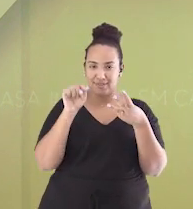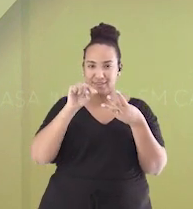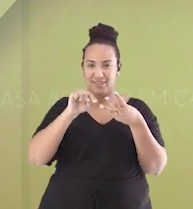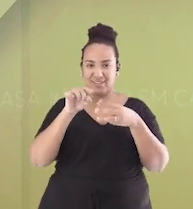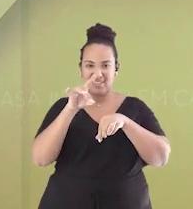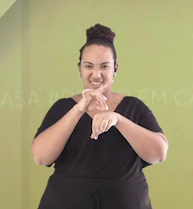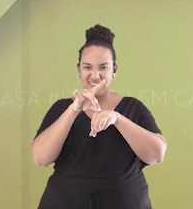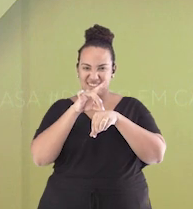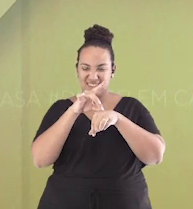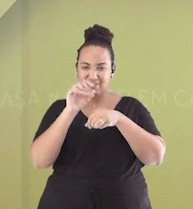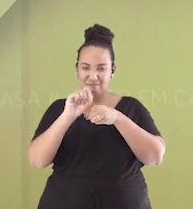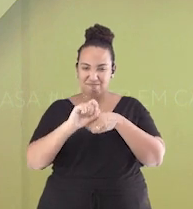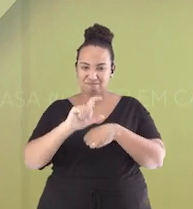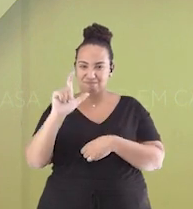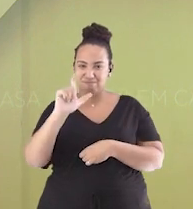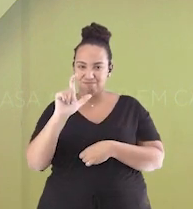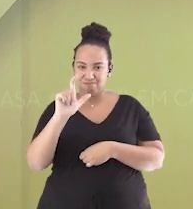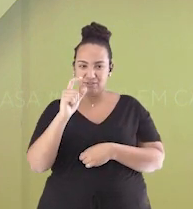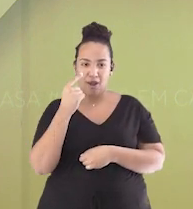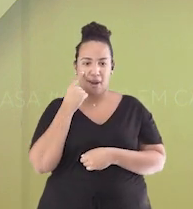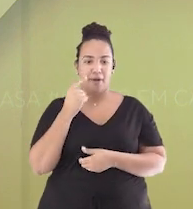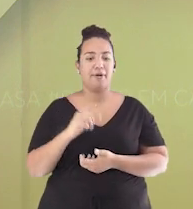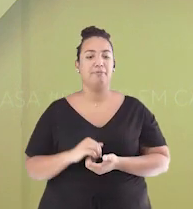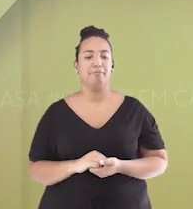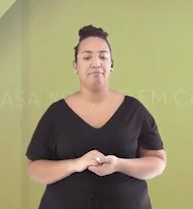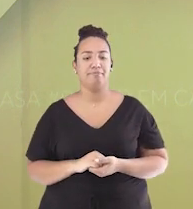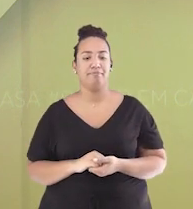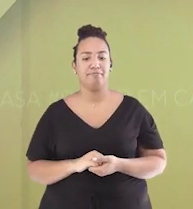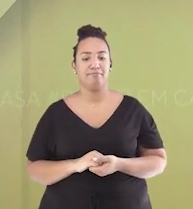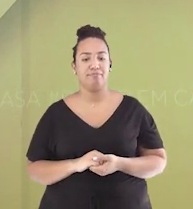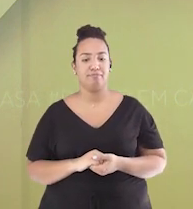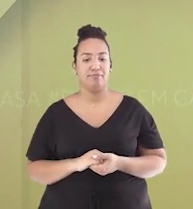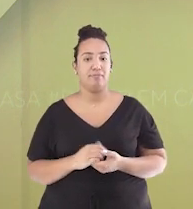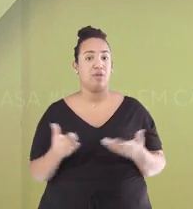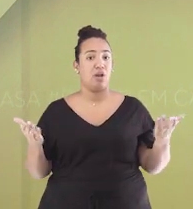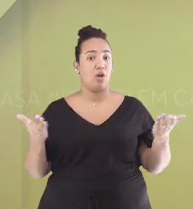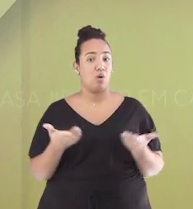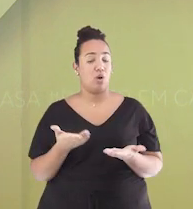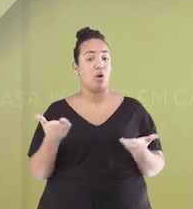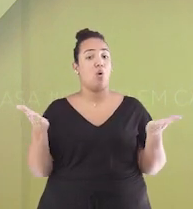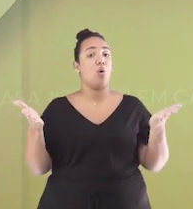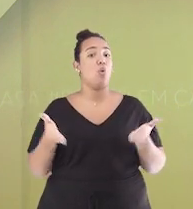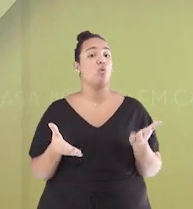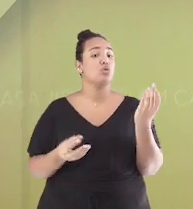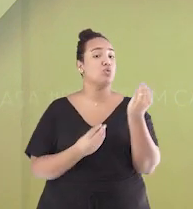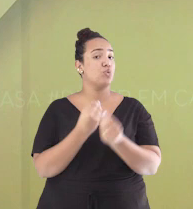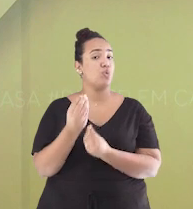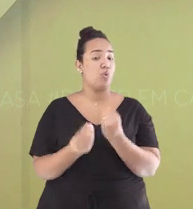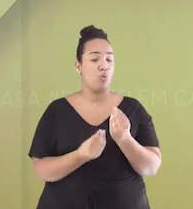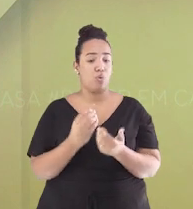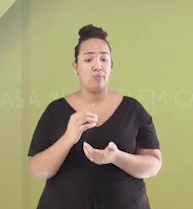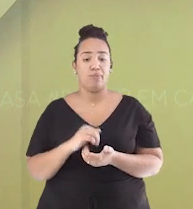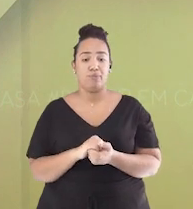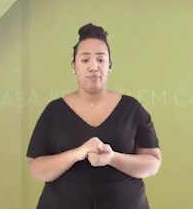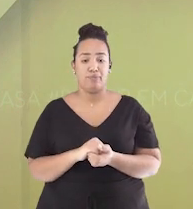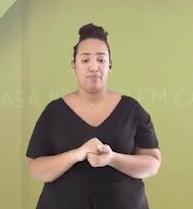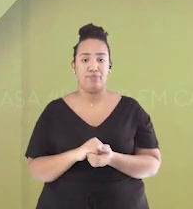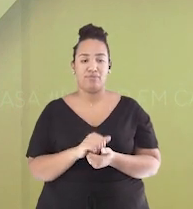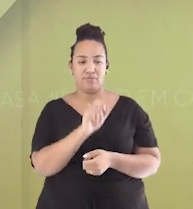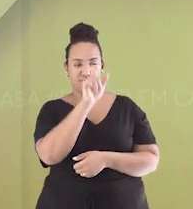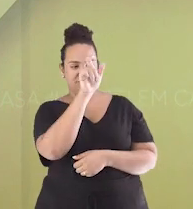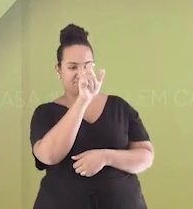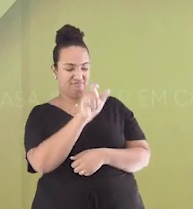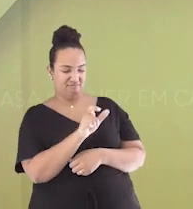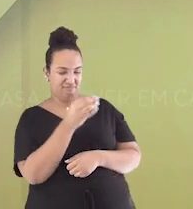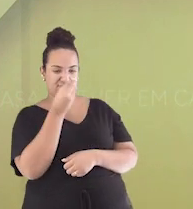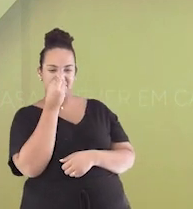cavalo da chuva e ir pregar em outra freguesia. Vamos colocar para o português de hoje. E levaram fora,